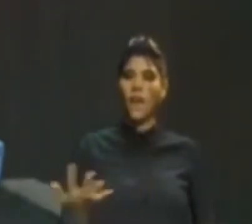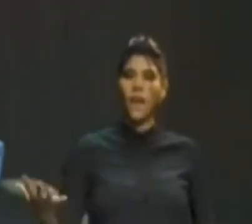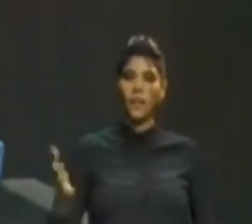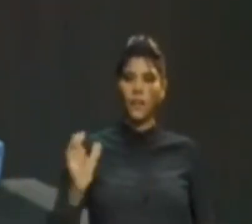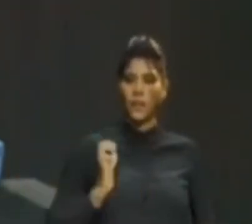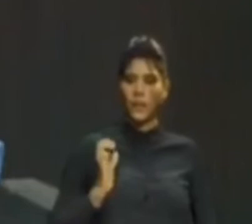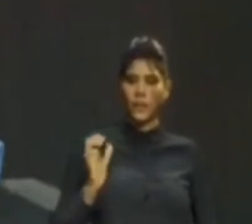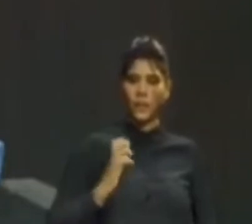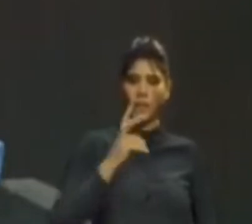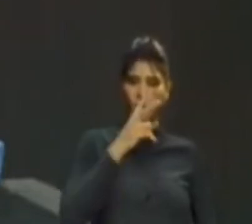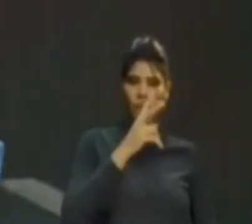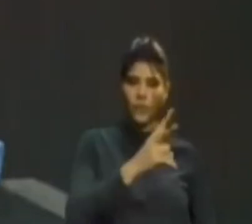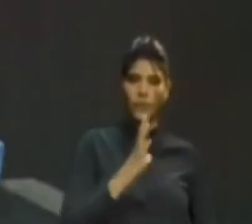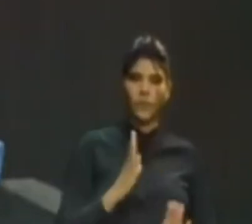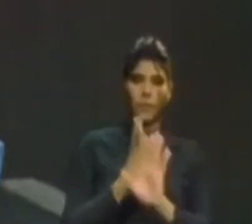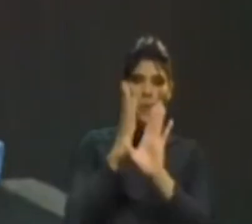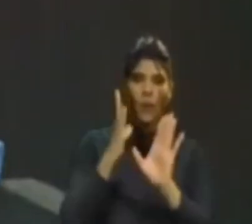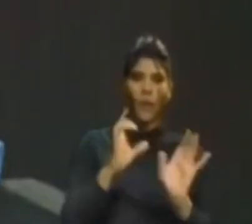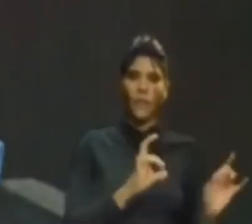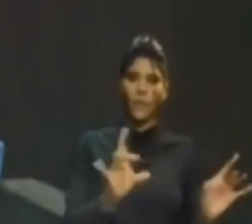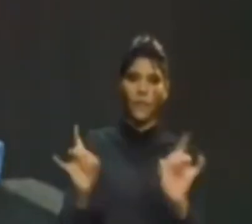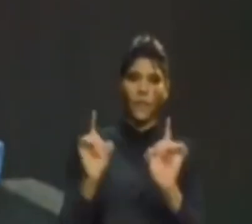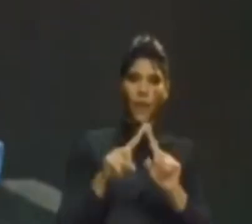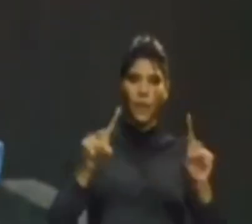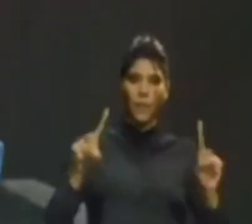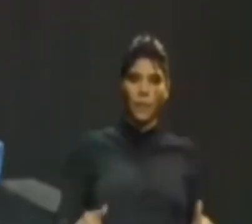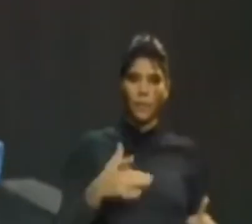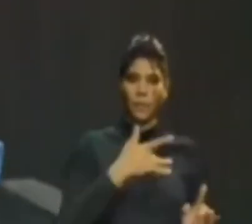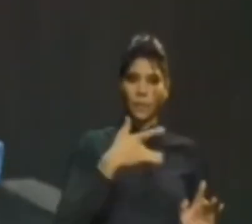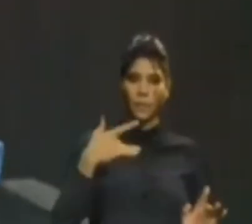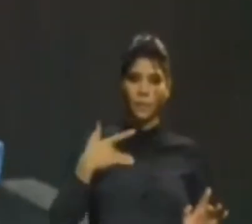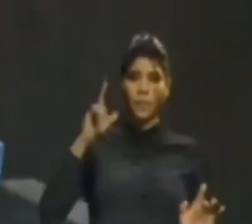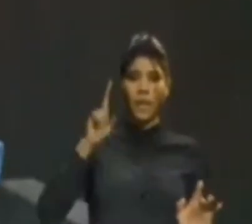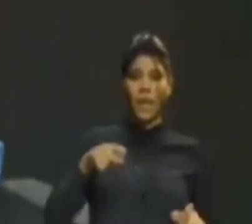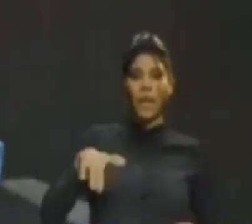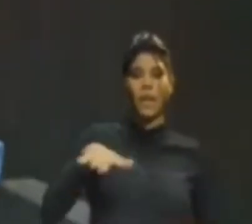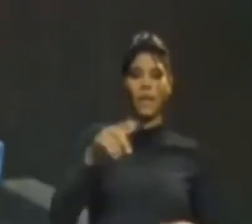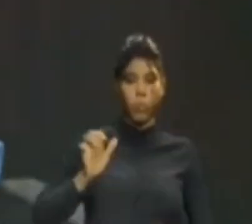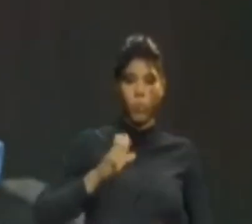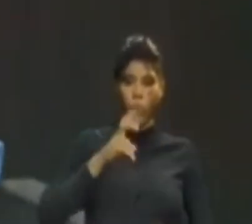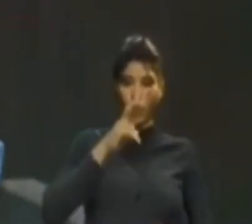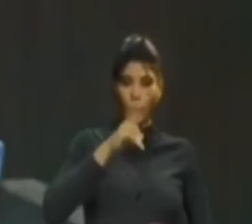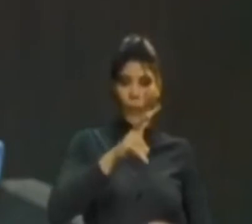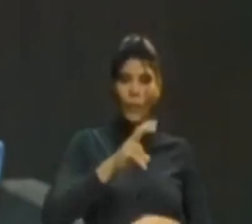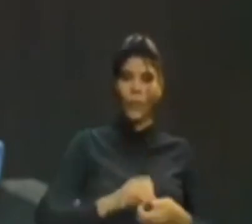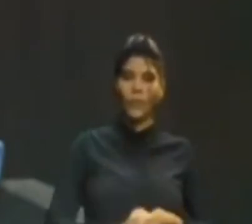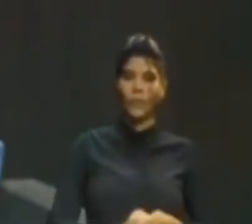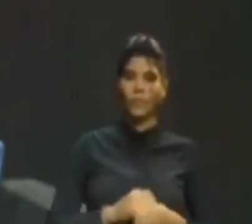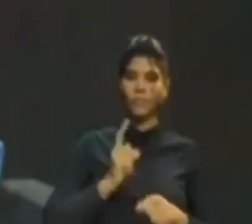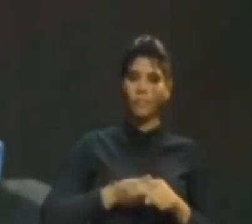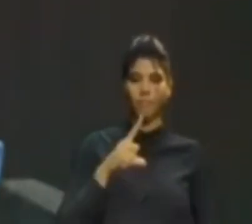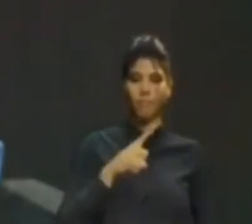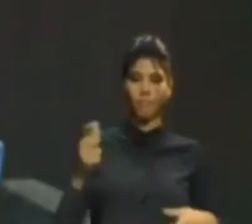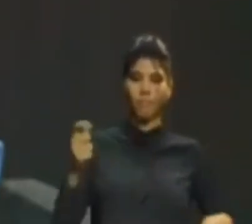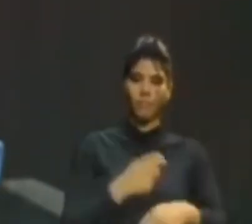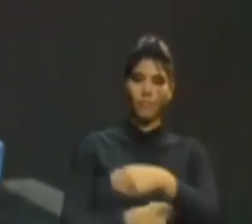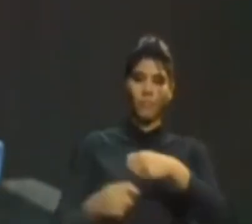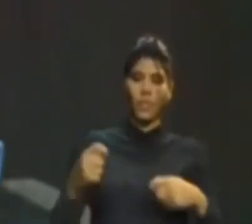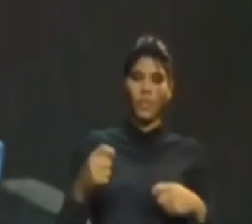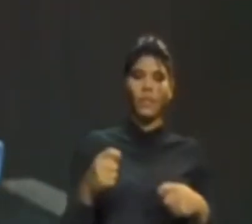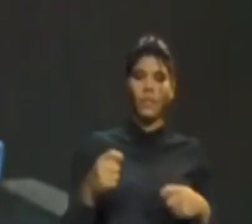do mercado de planos de saúde é um mercado bilionário Porque mesmo tendo como o mercado apenas